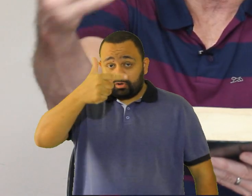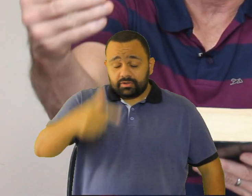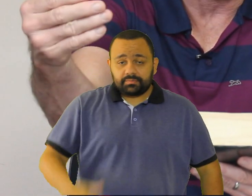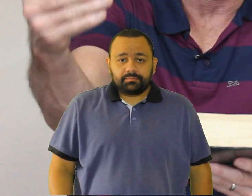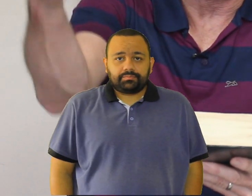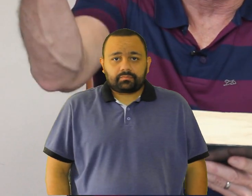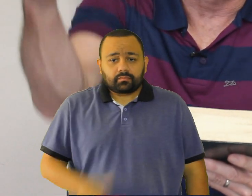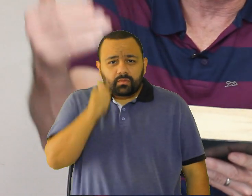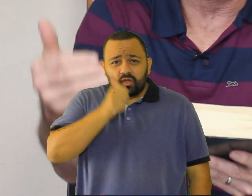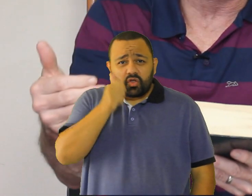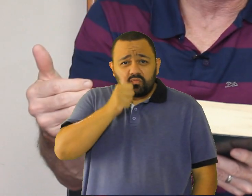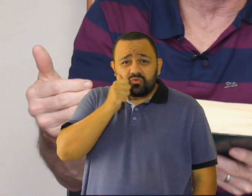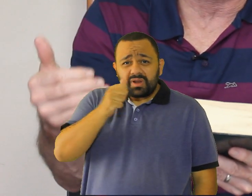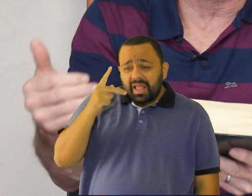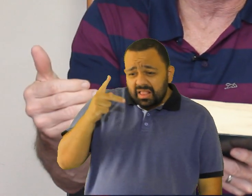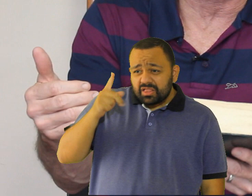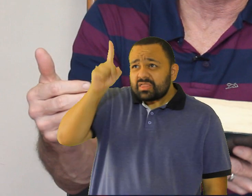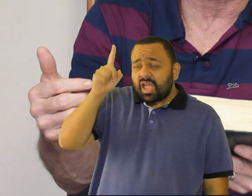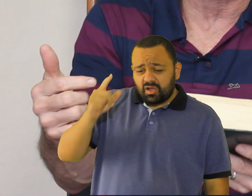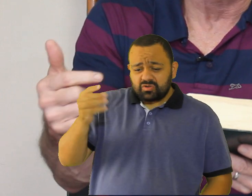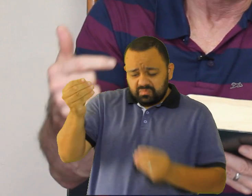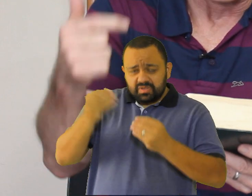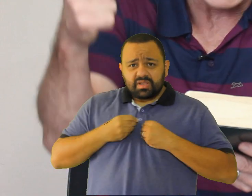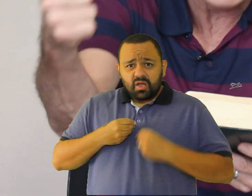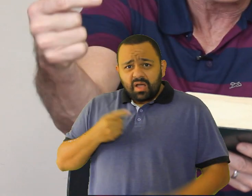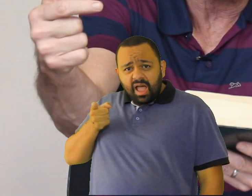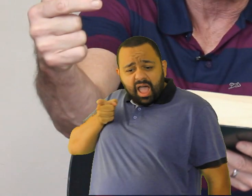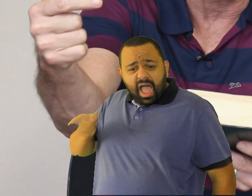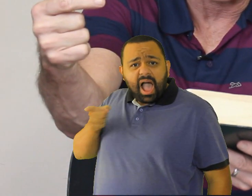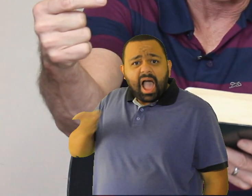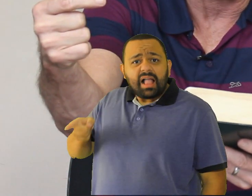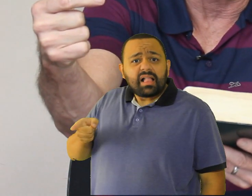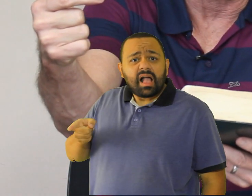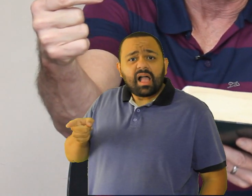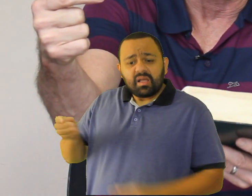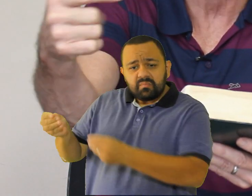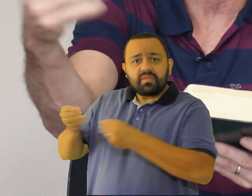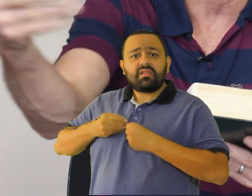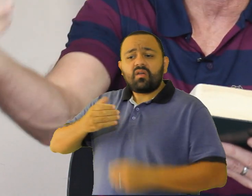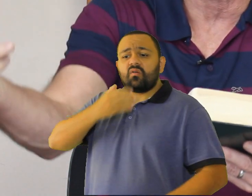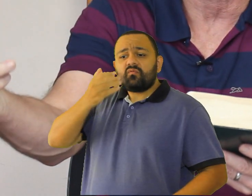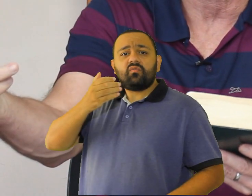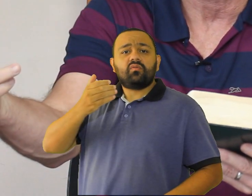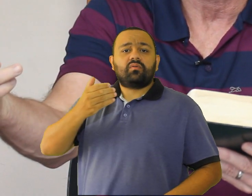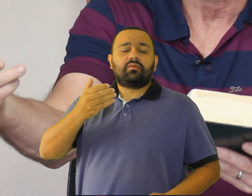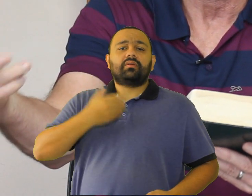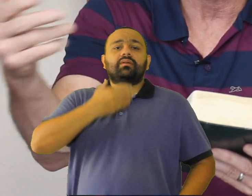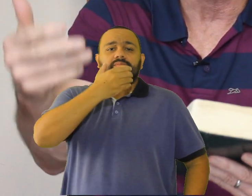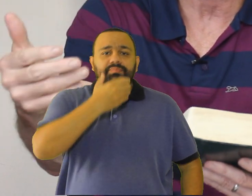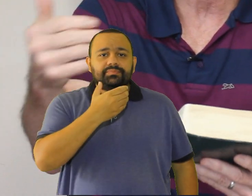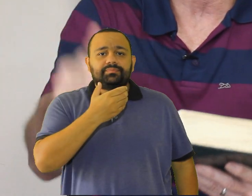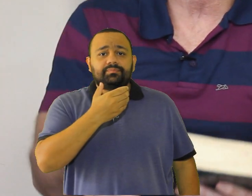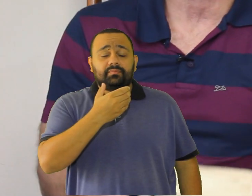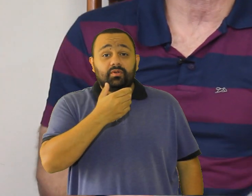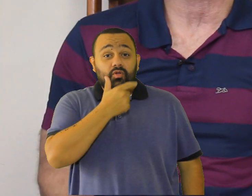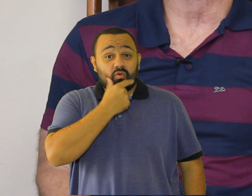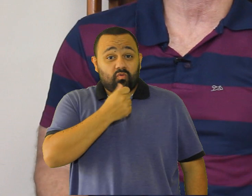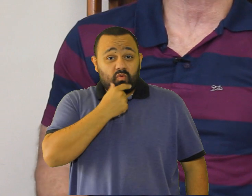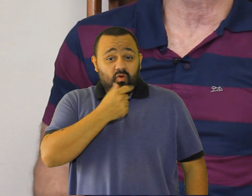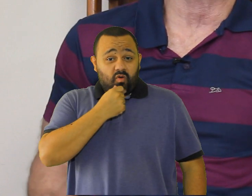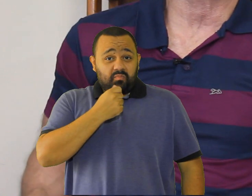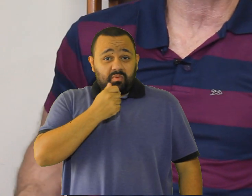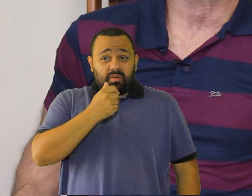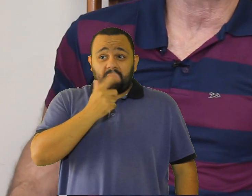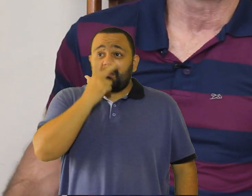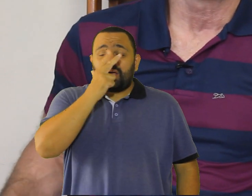homem, a mulher que tu me deste por esposa, ela me deu da árvore e eu comi. E o homem, para salvar